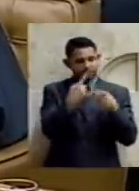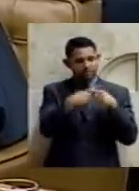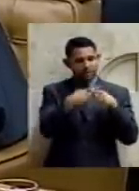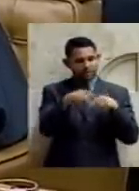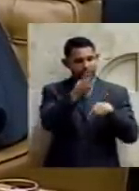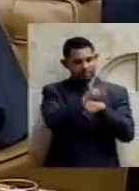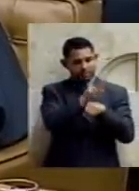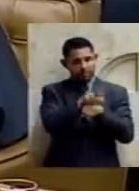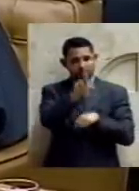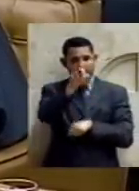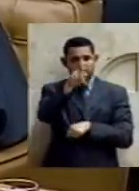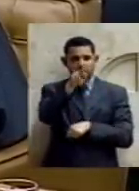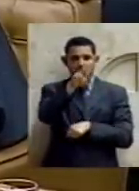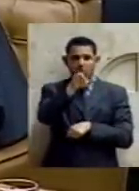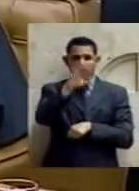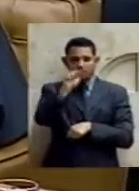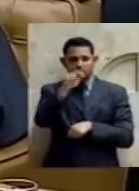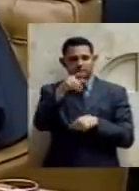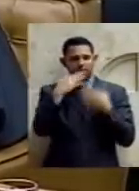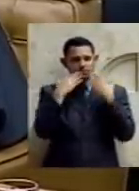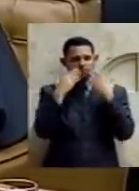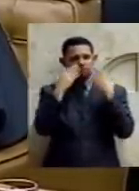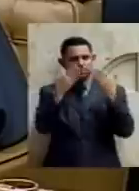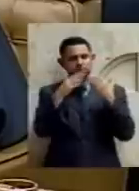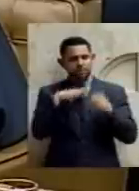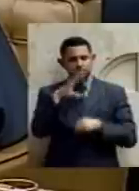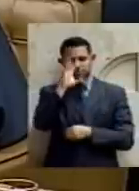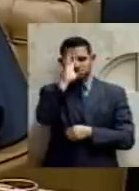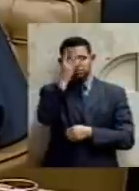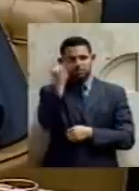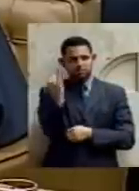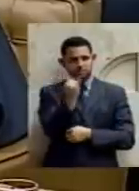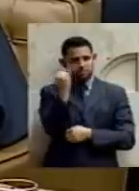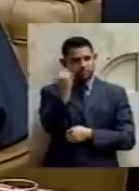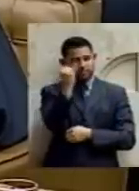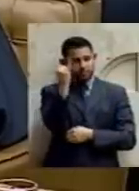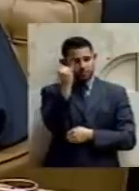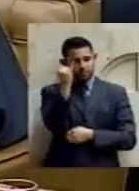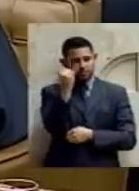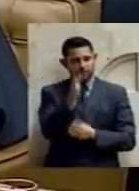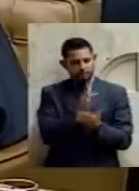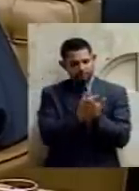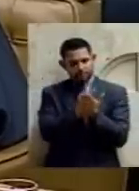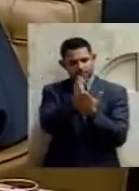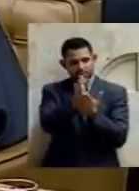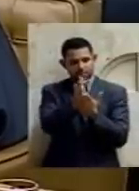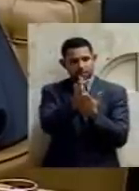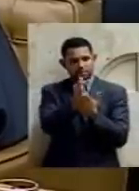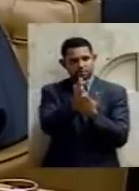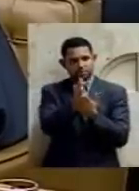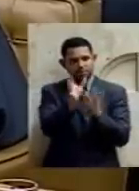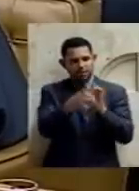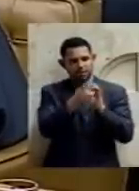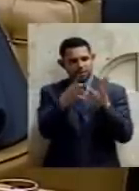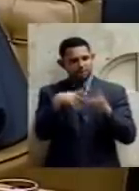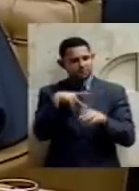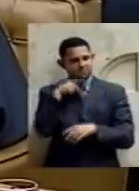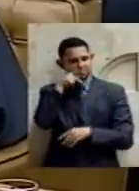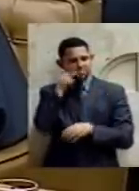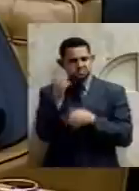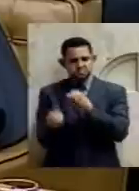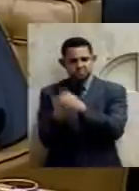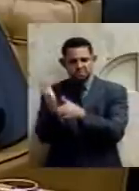regime republicano, como demonstram as decisões sobre a importância da fidelidade partidária para o